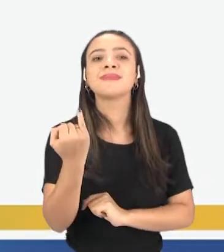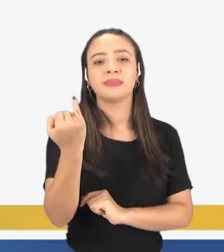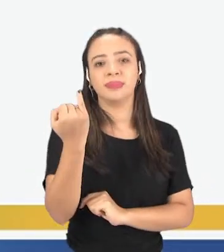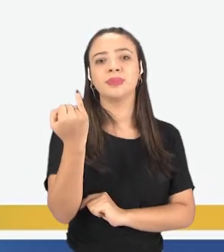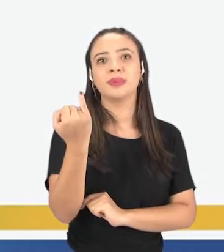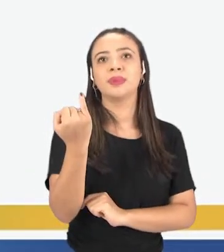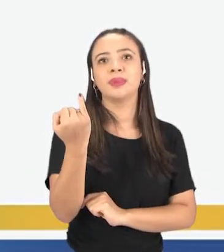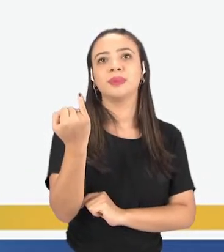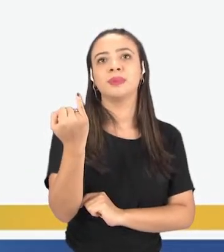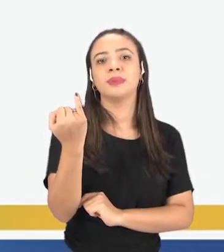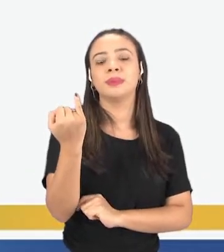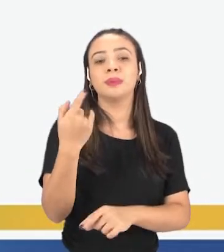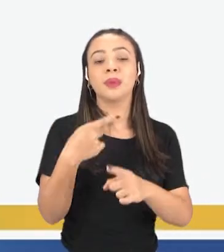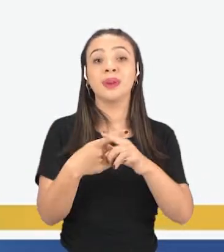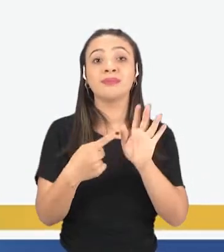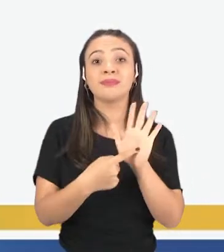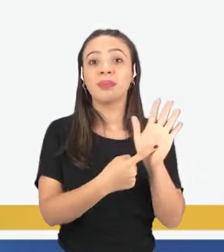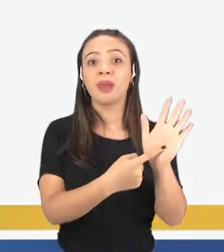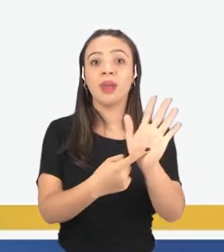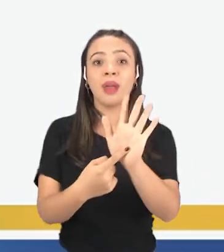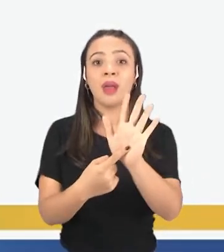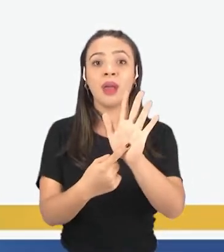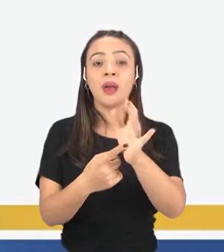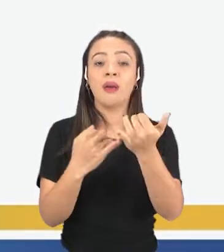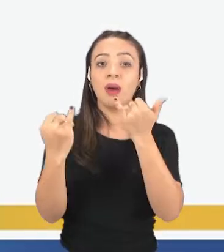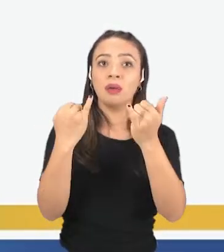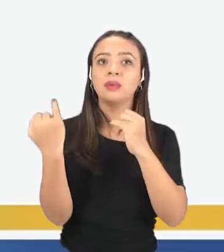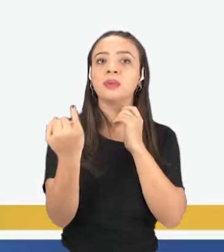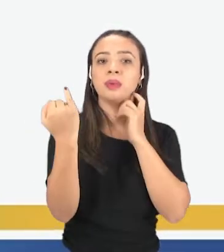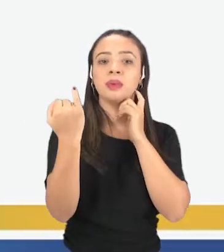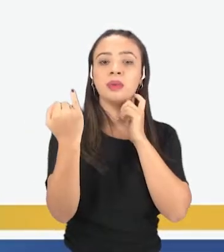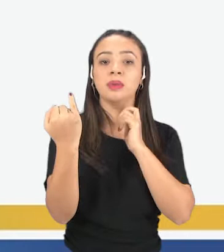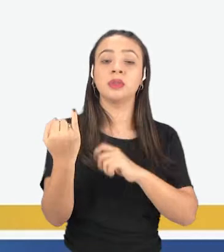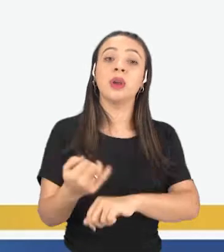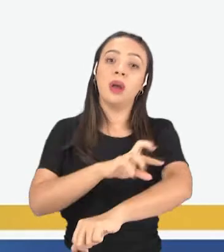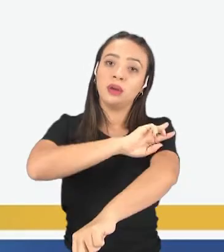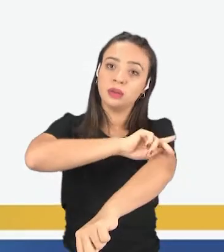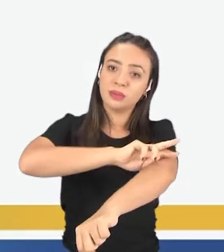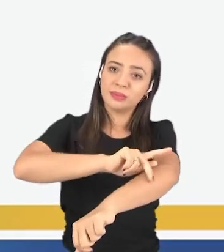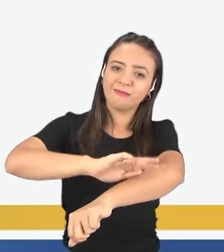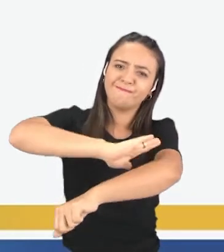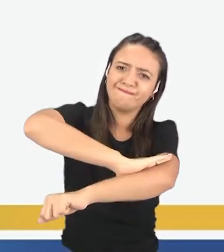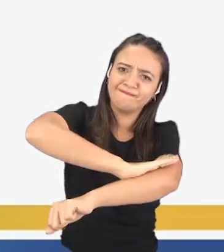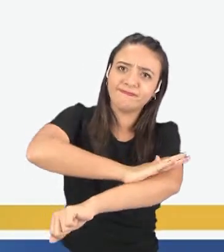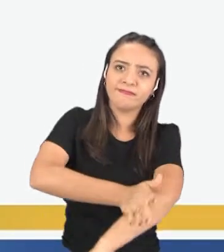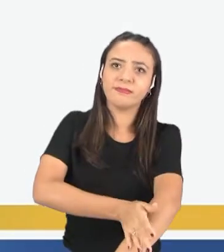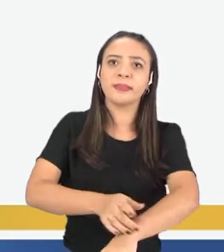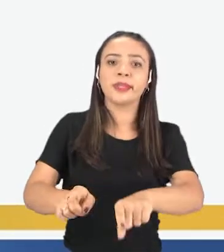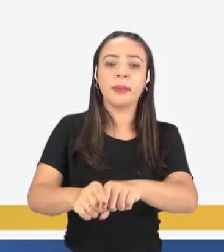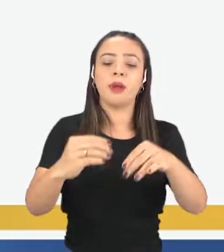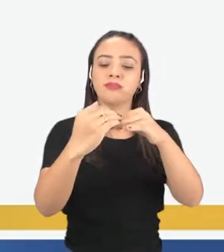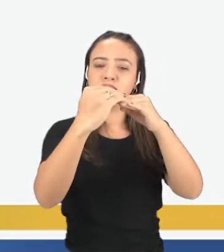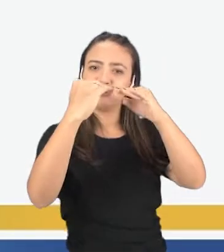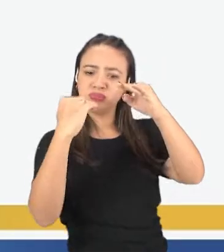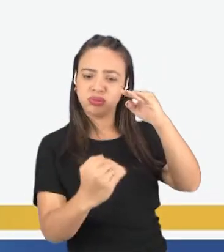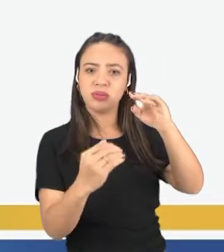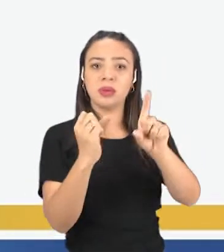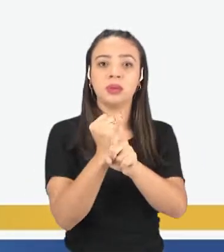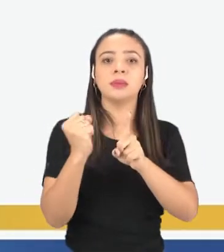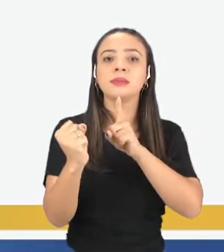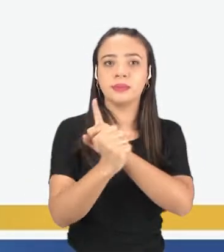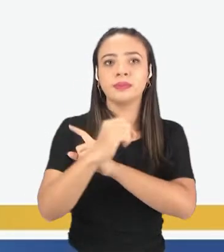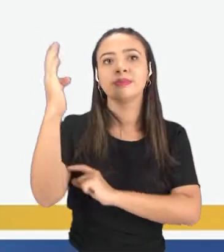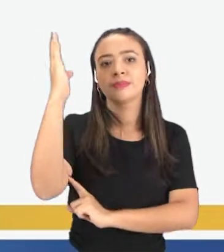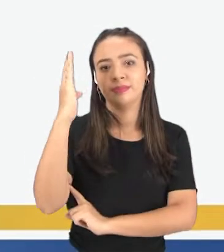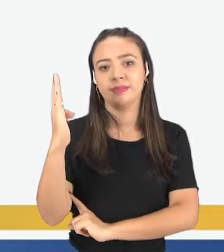significativa, pois traz luz a questões importantes, o racismo e a desigualdade da sociedade brasileira. Esse dia é importante